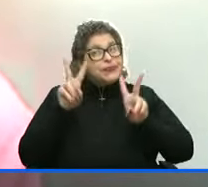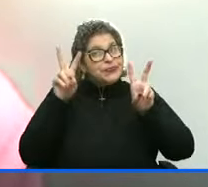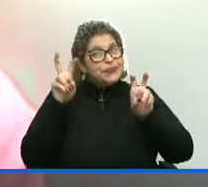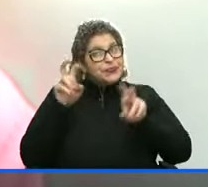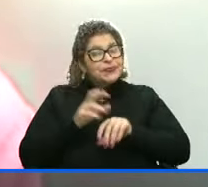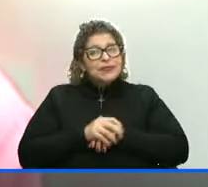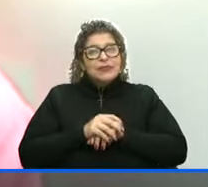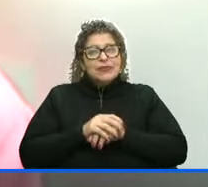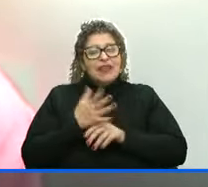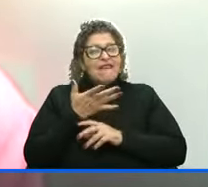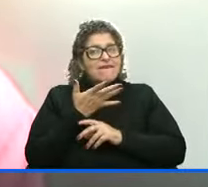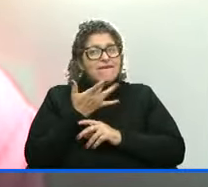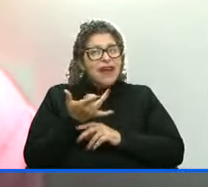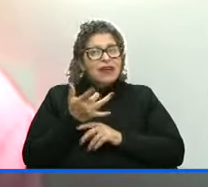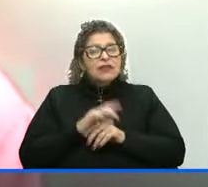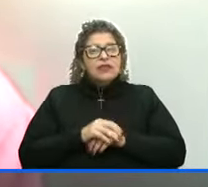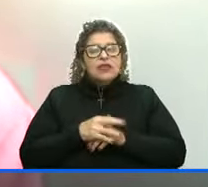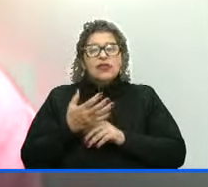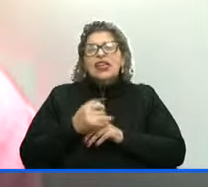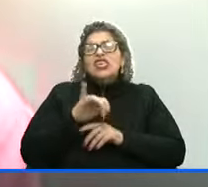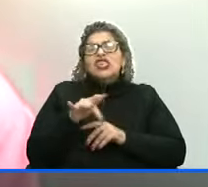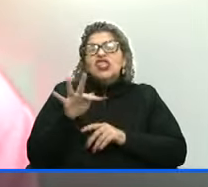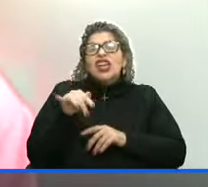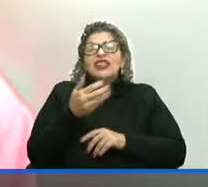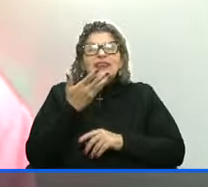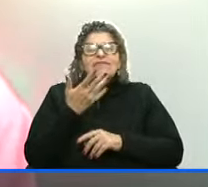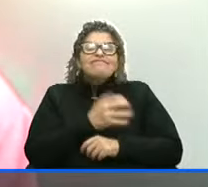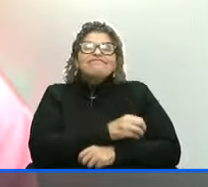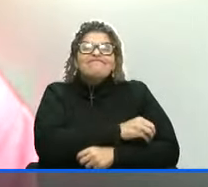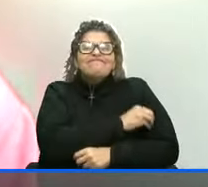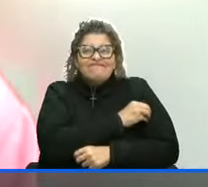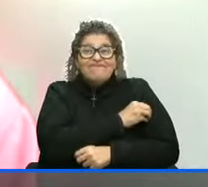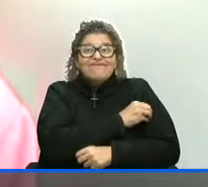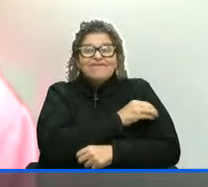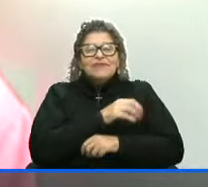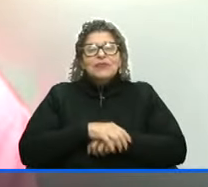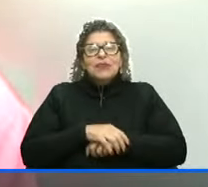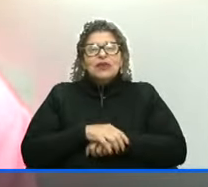aspas, fácil ter jardim do que ter a questão